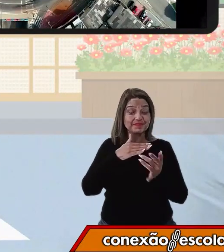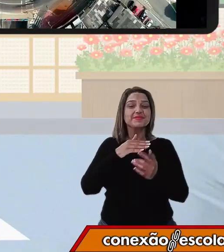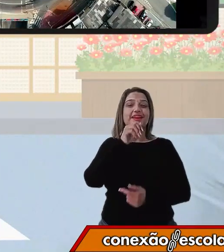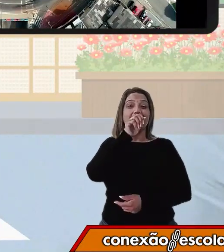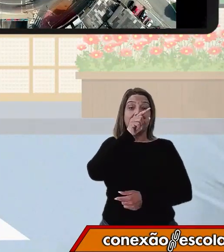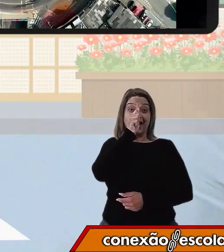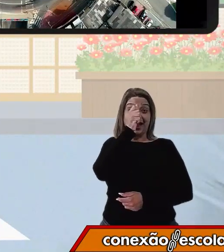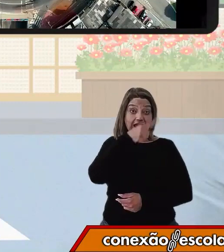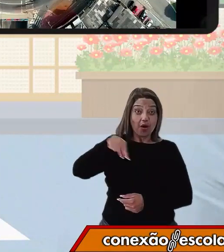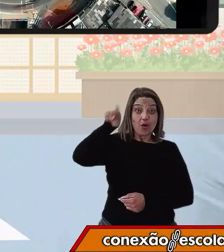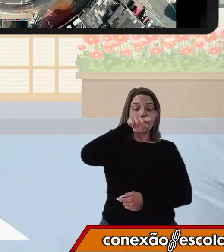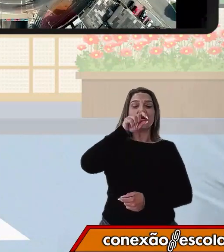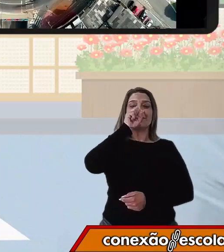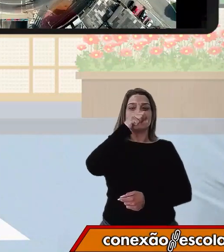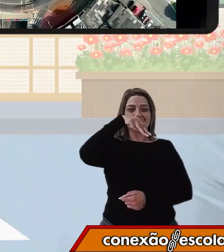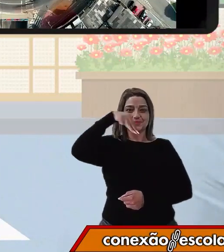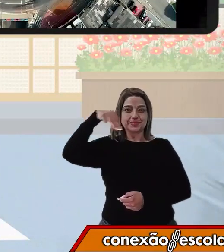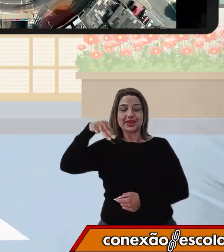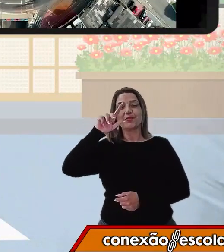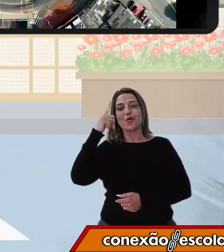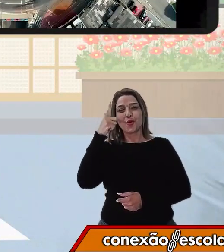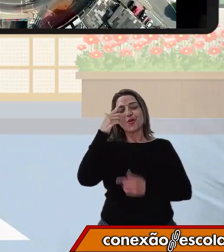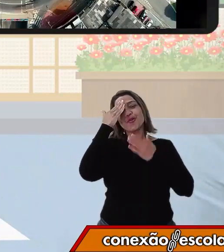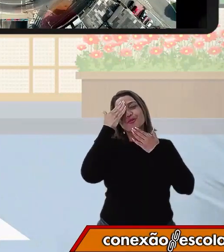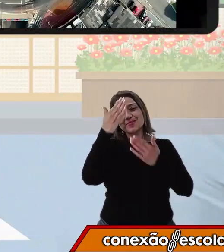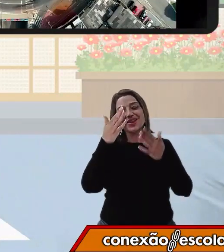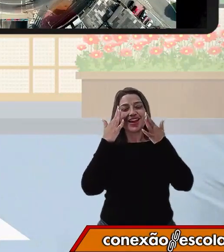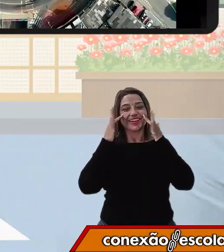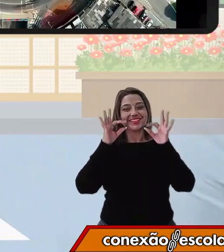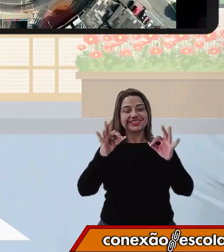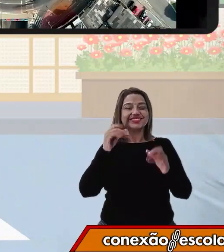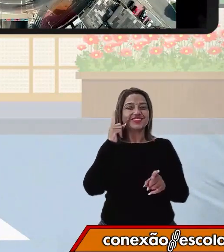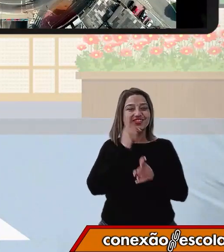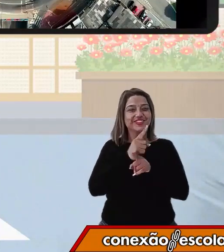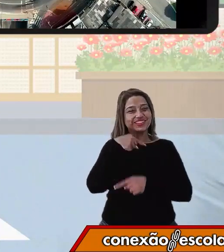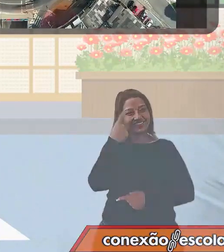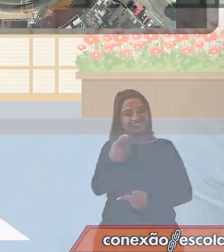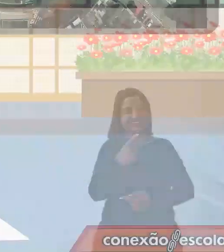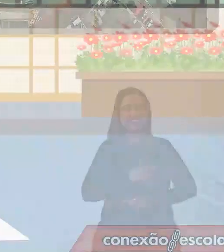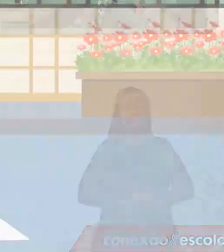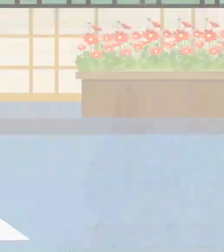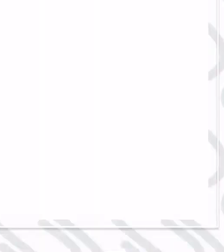sociais@smmgoiania Obrigada pela atenção até a próxima